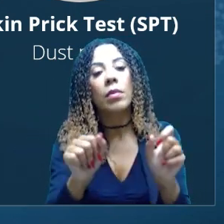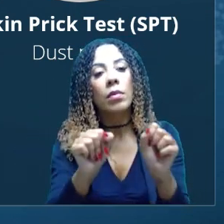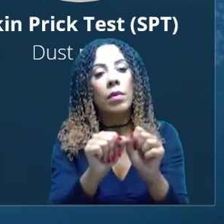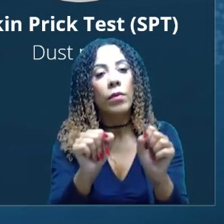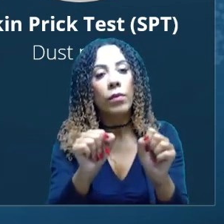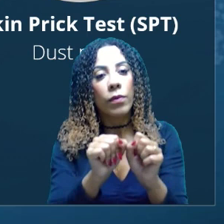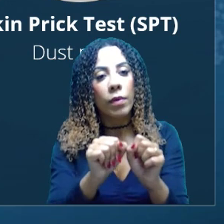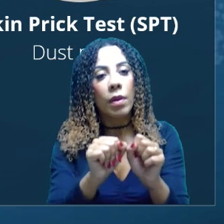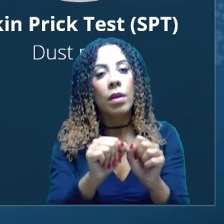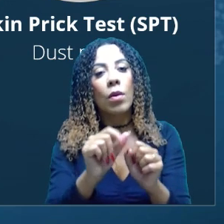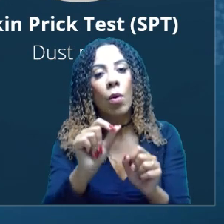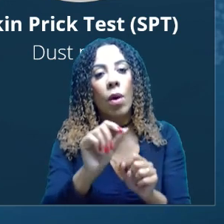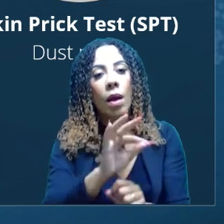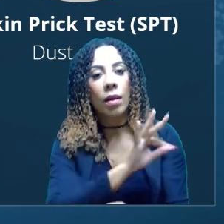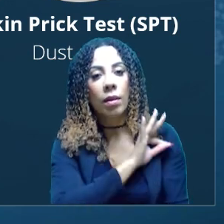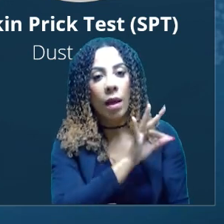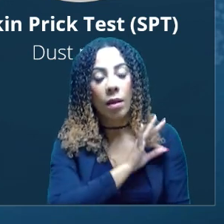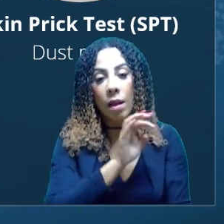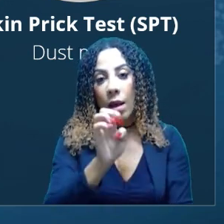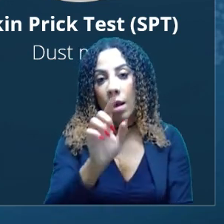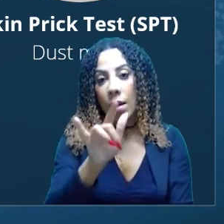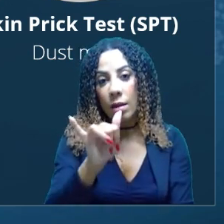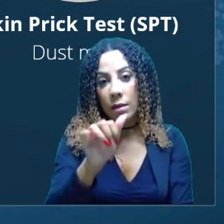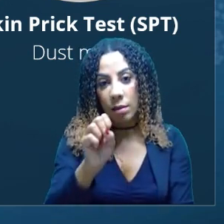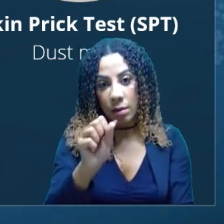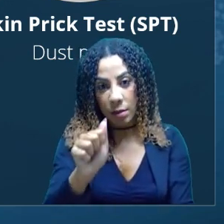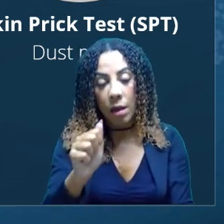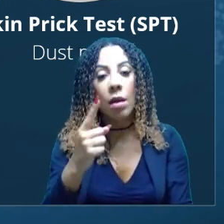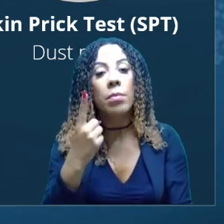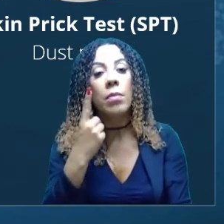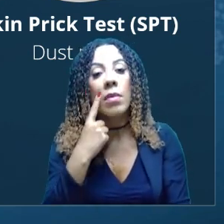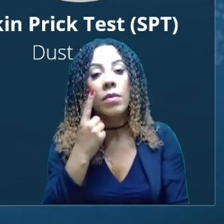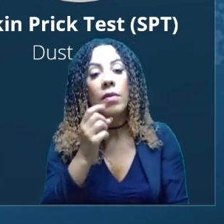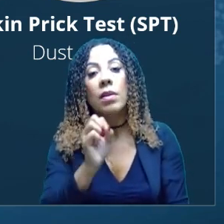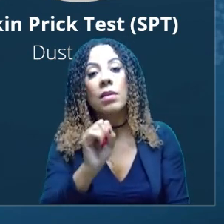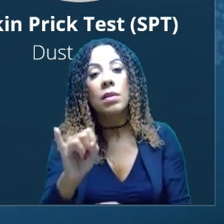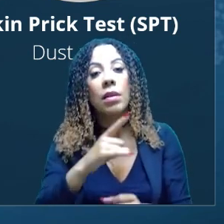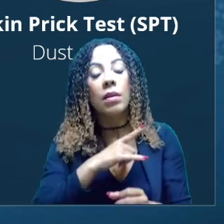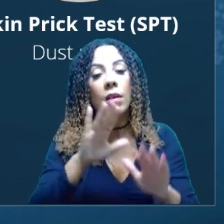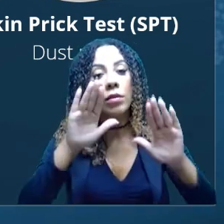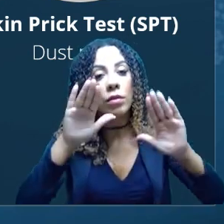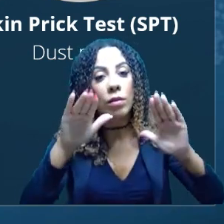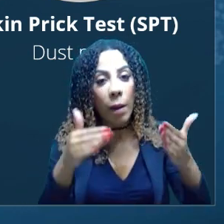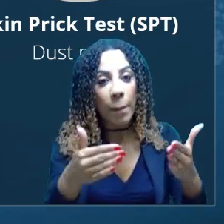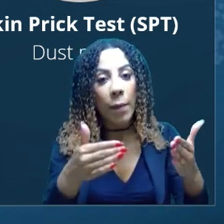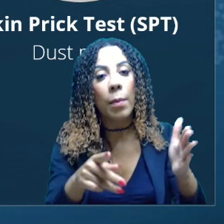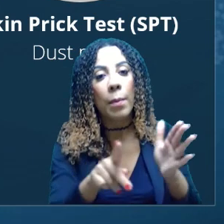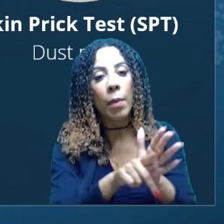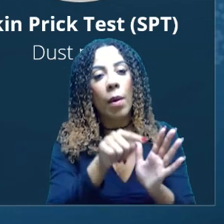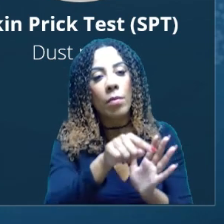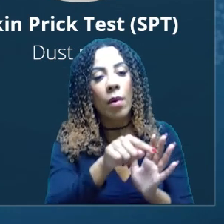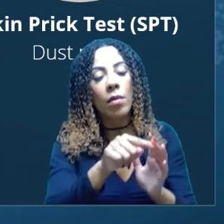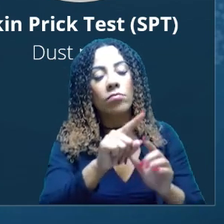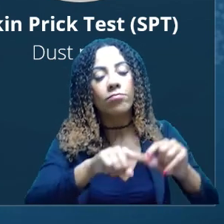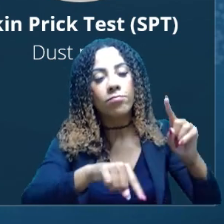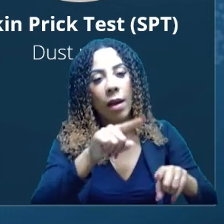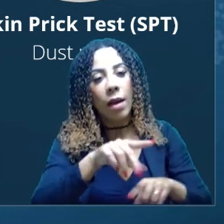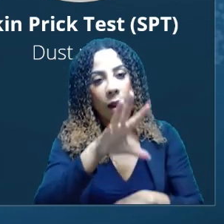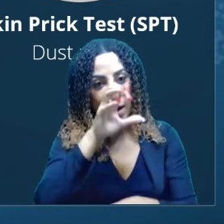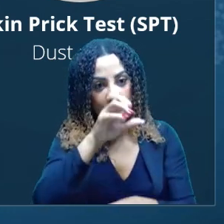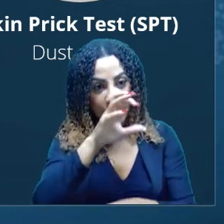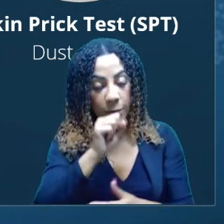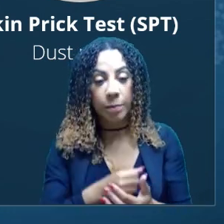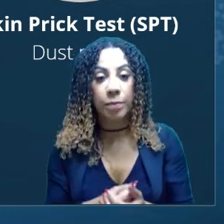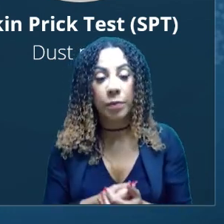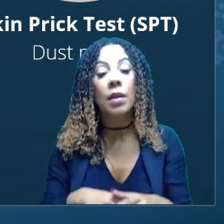técnica de ELISA para quantificação de GE específica a esses aeroalérgenos. E foi avaliado também